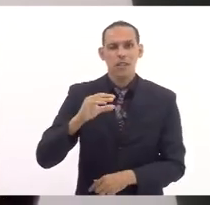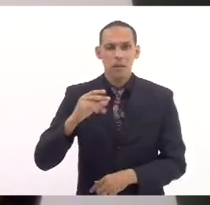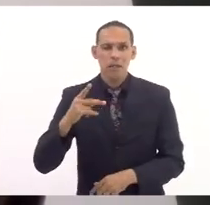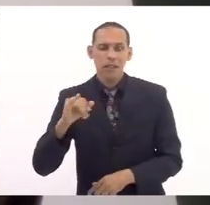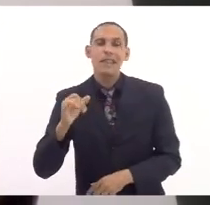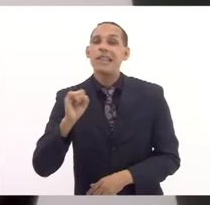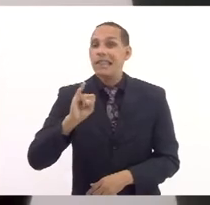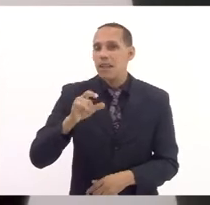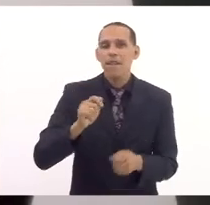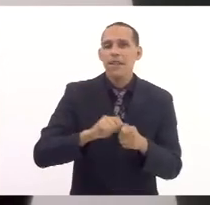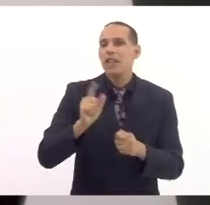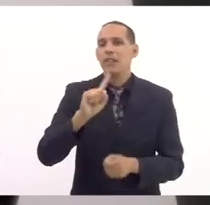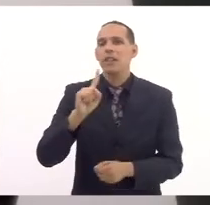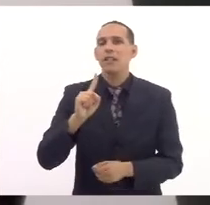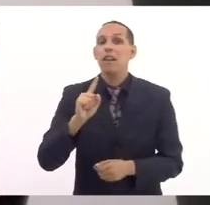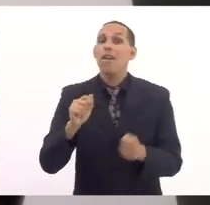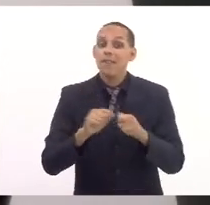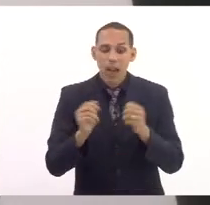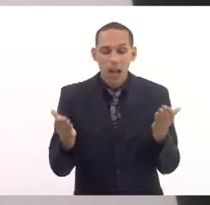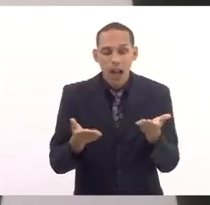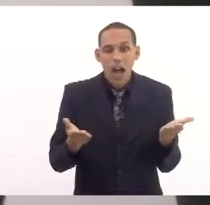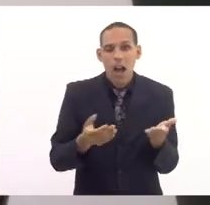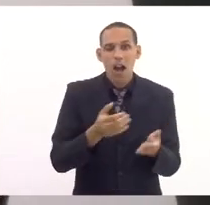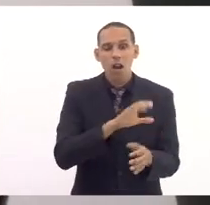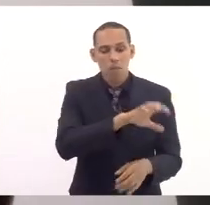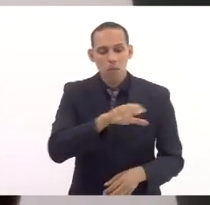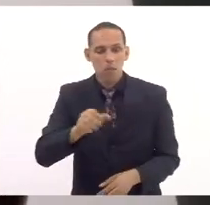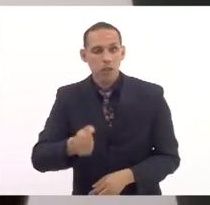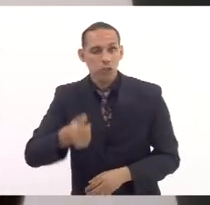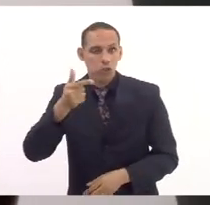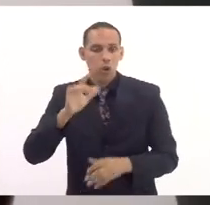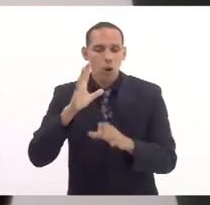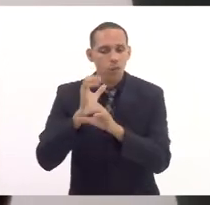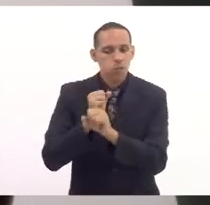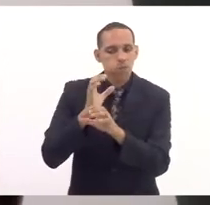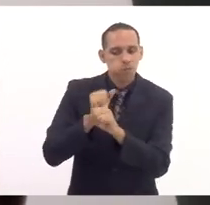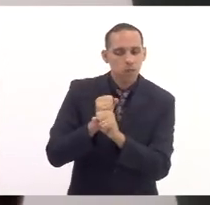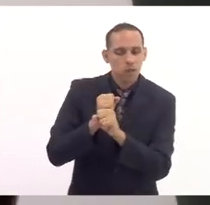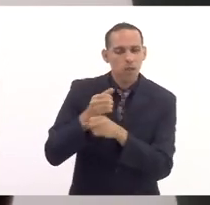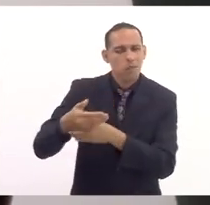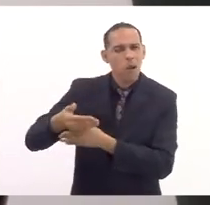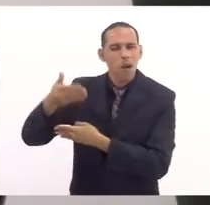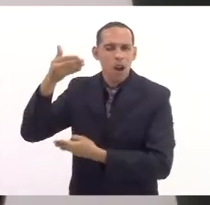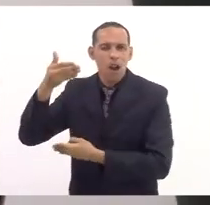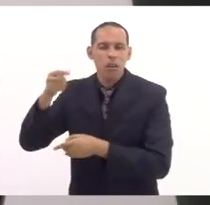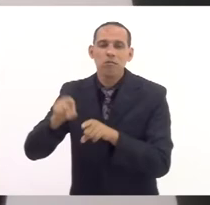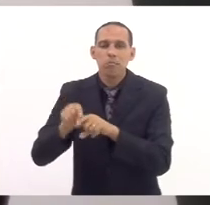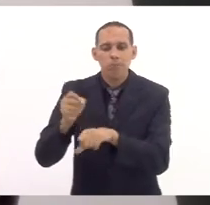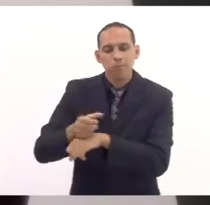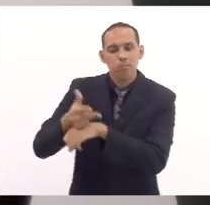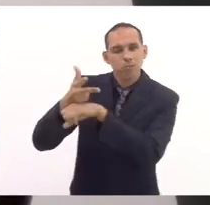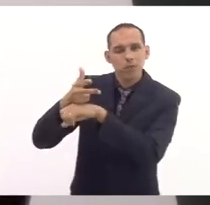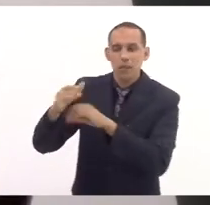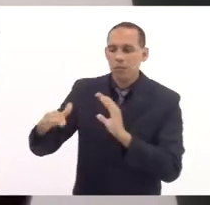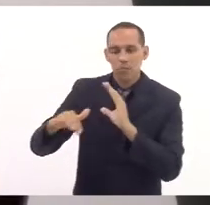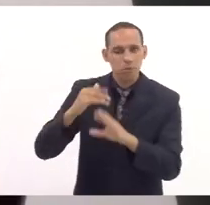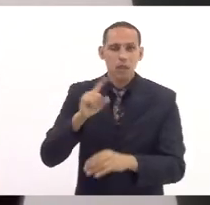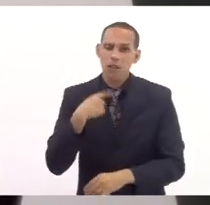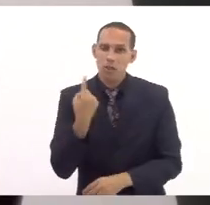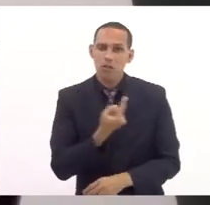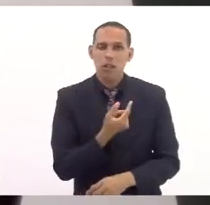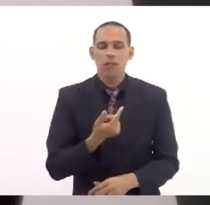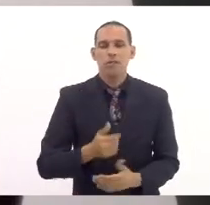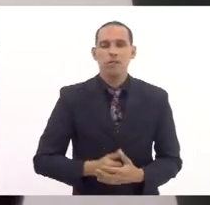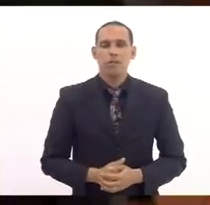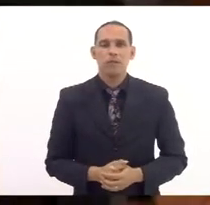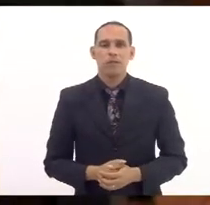casa da Supervia, que faça levantamento nessas 12 estações, para fechamento dos muros e, ao mesmo tempo, as câmeras de monitoramento em todas essas 12